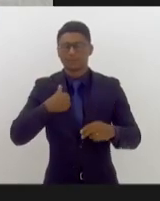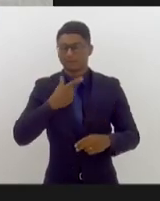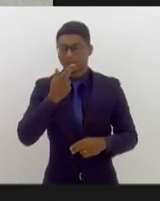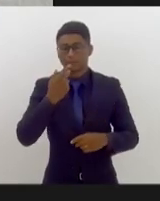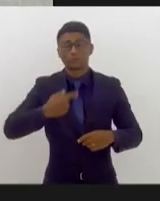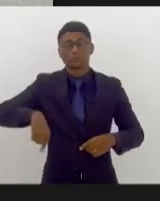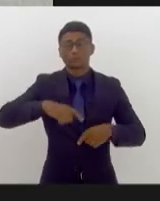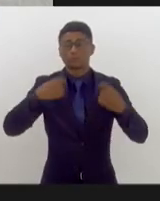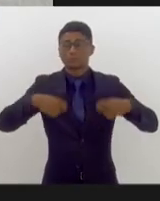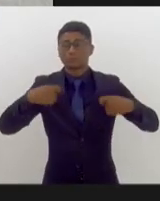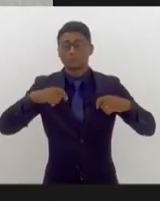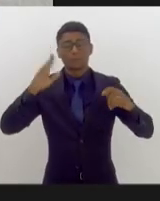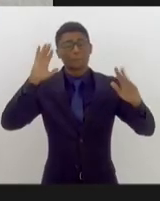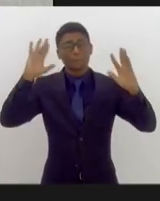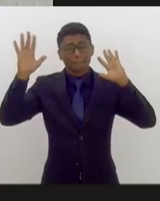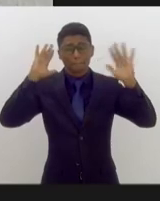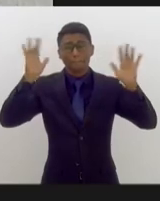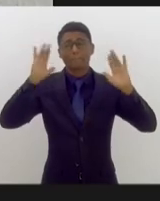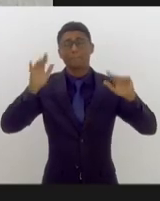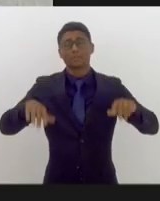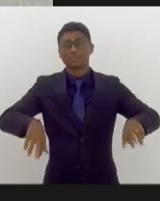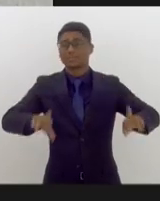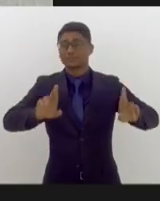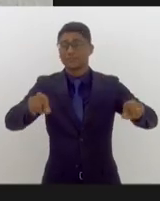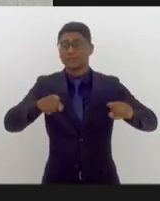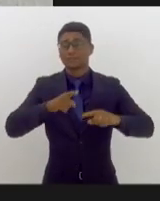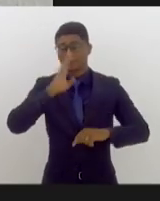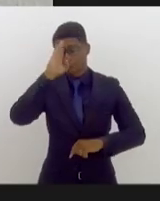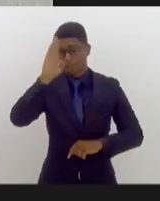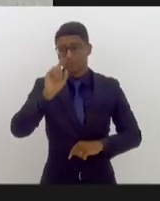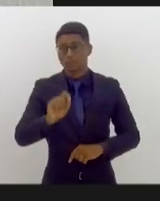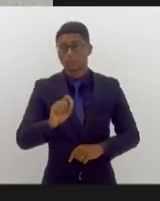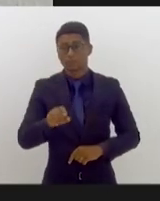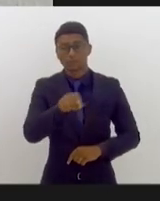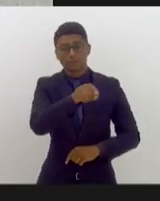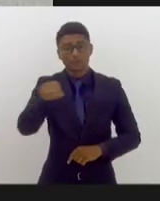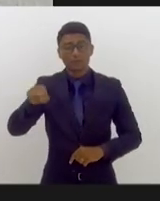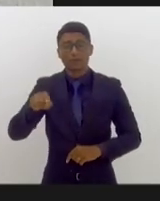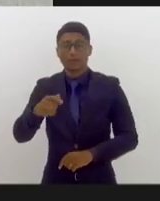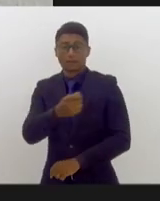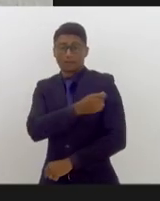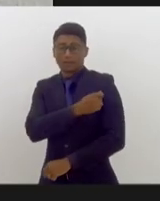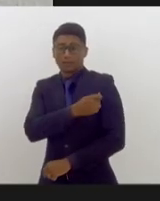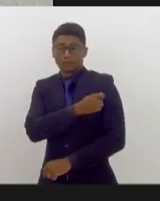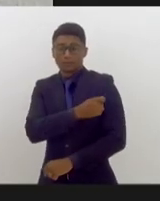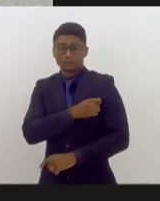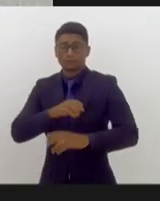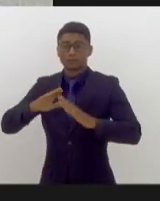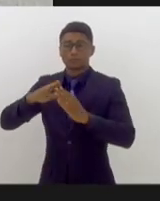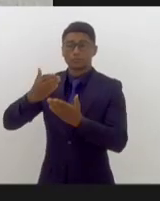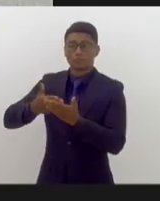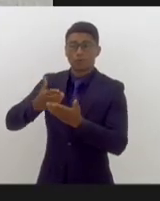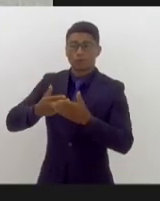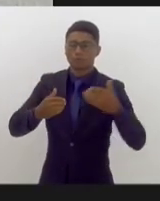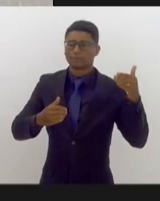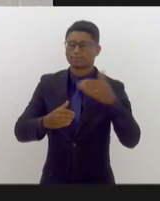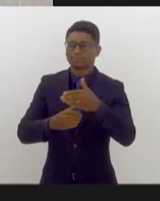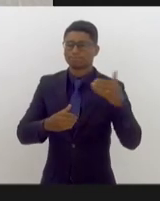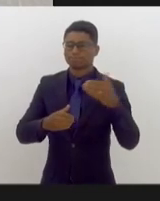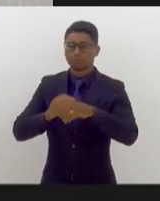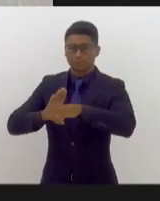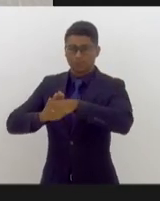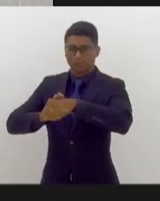forma, principalmente para os alunos da escola noturna, dos alunos de